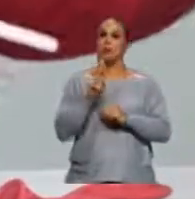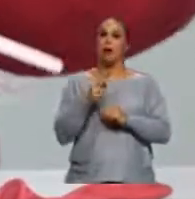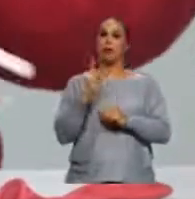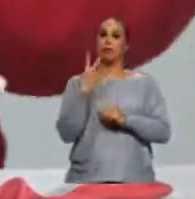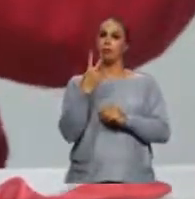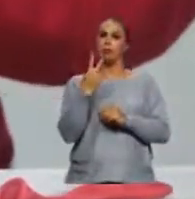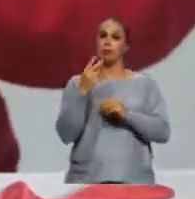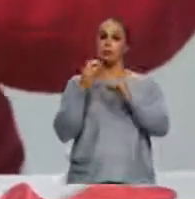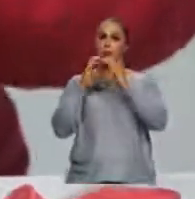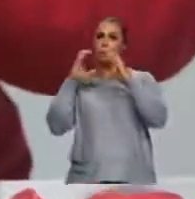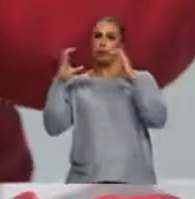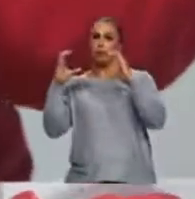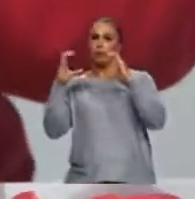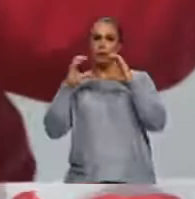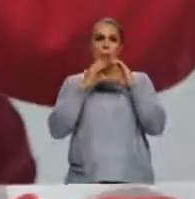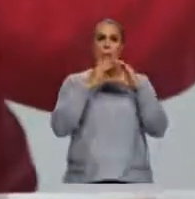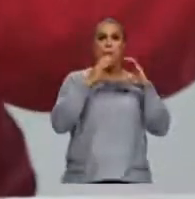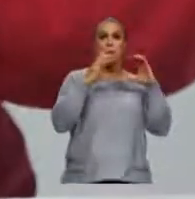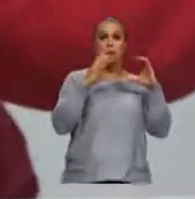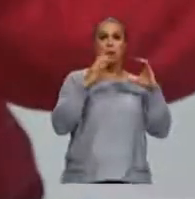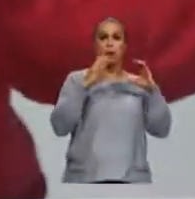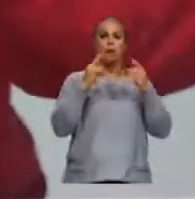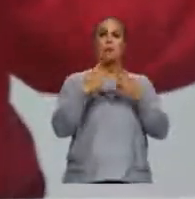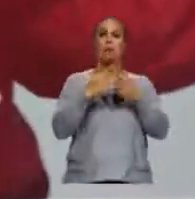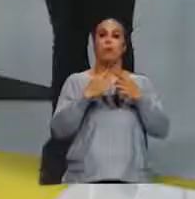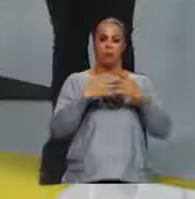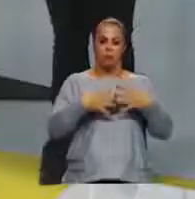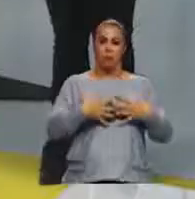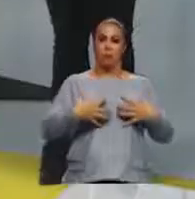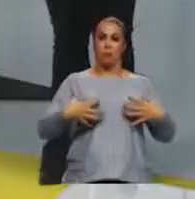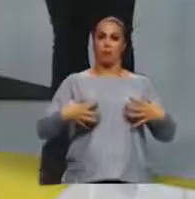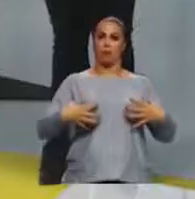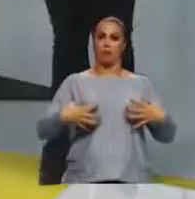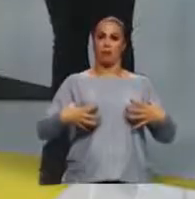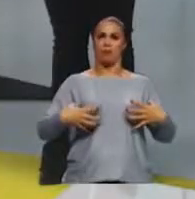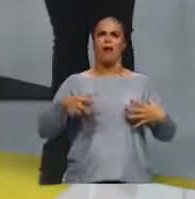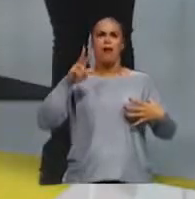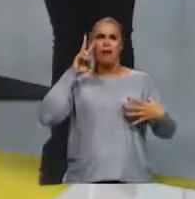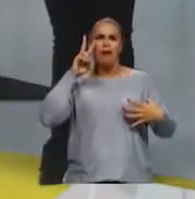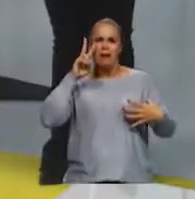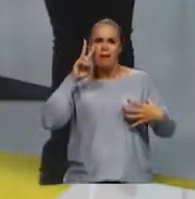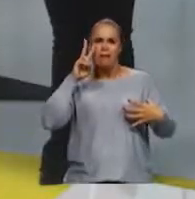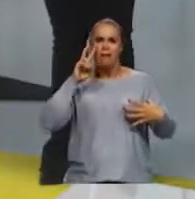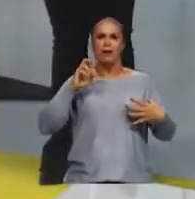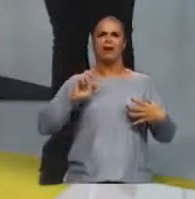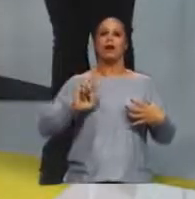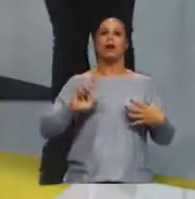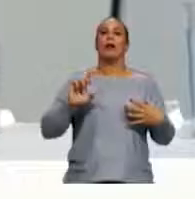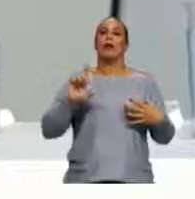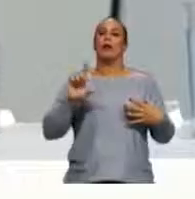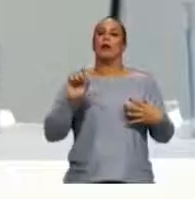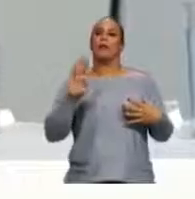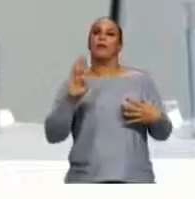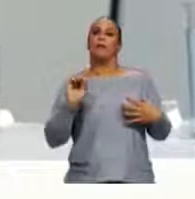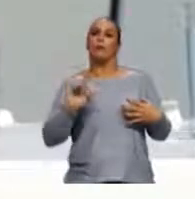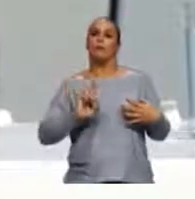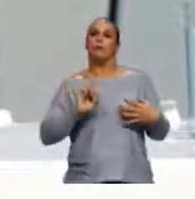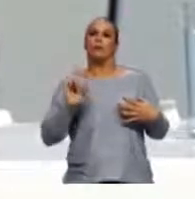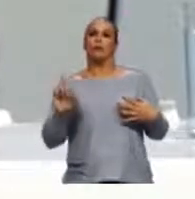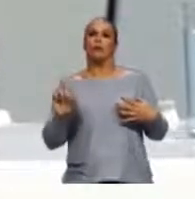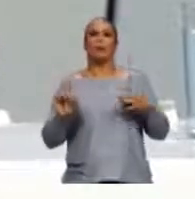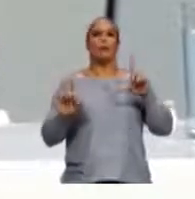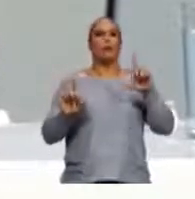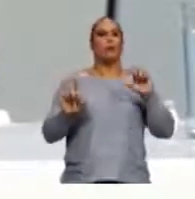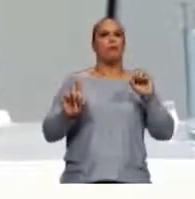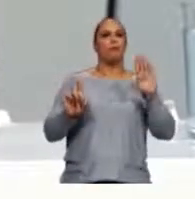para vocês que o pulmão é constituído do lobo direito e lobo esquerdo. Então aqui nós vamos fazer uma